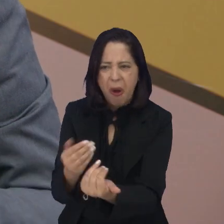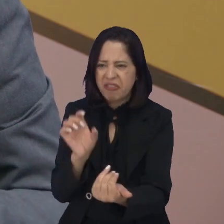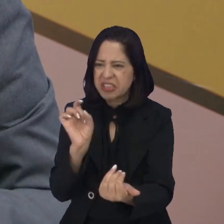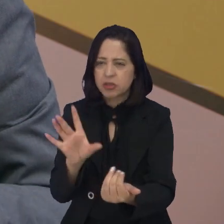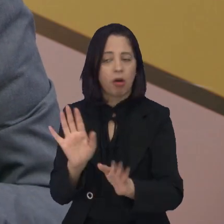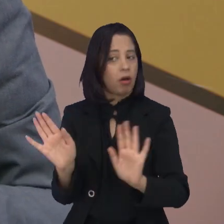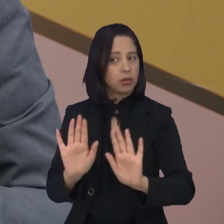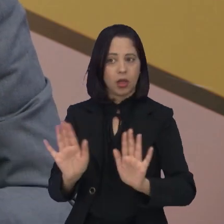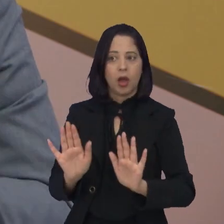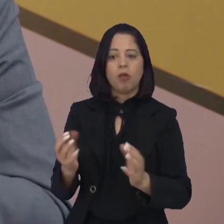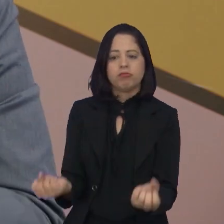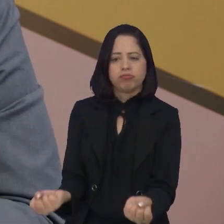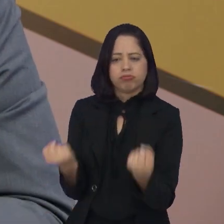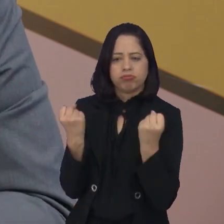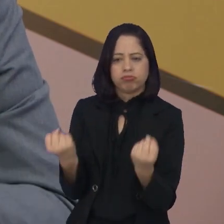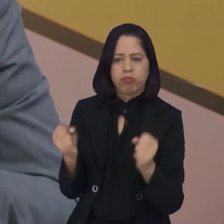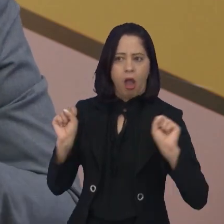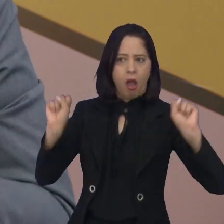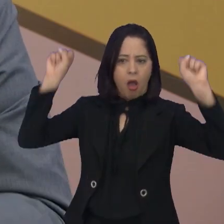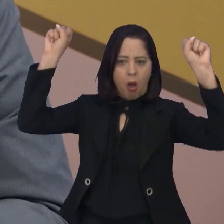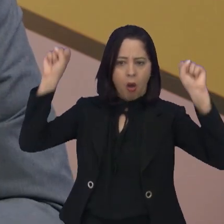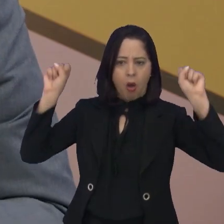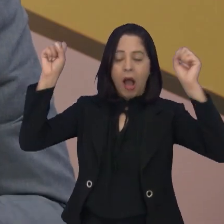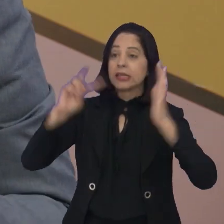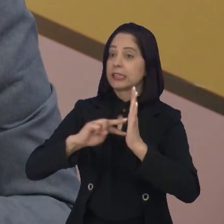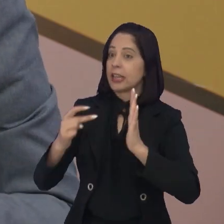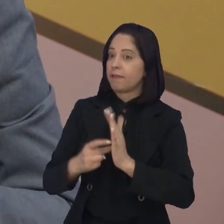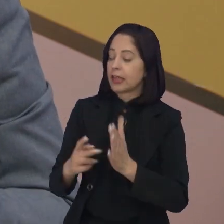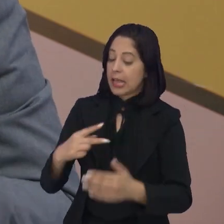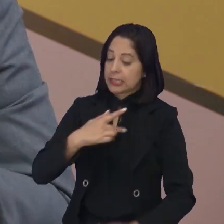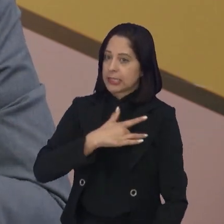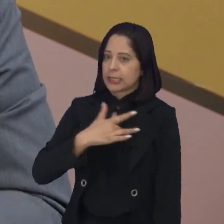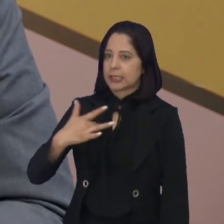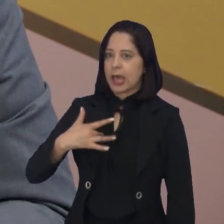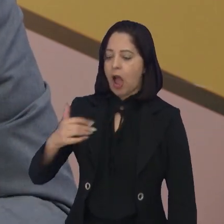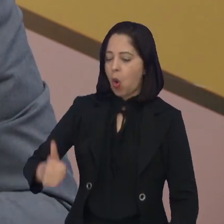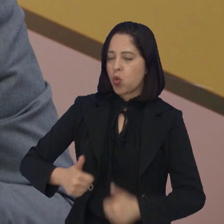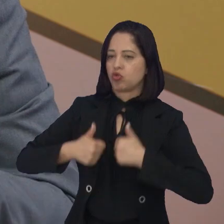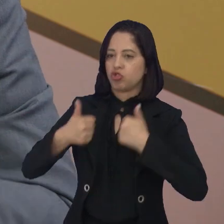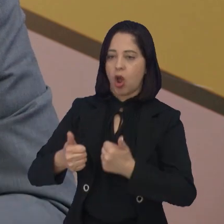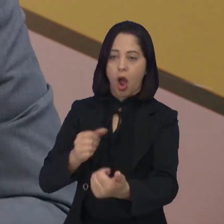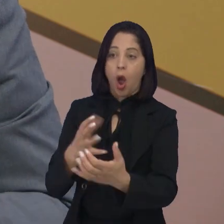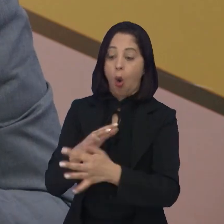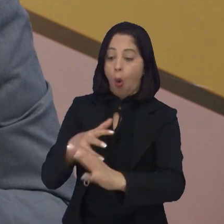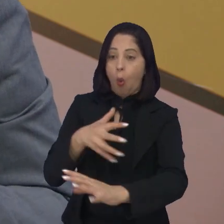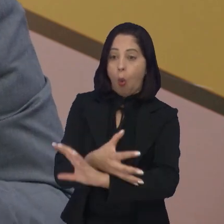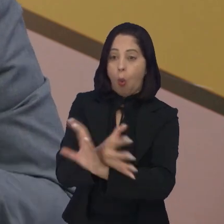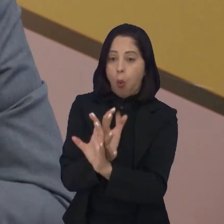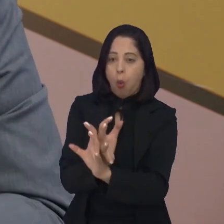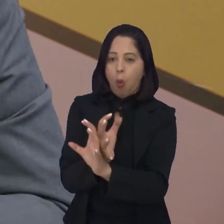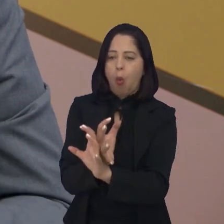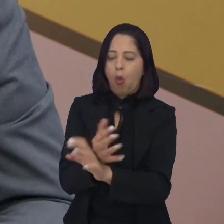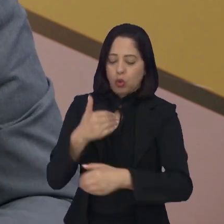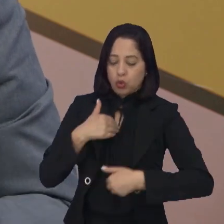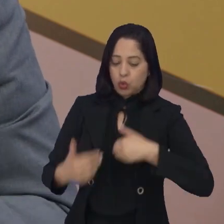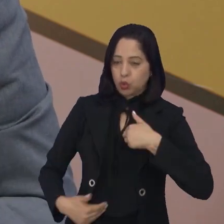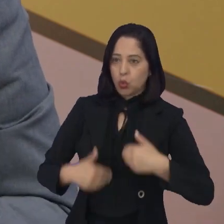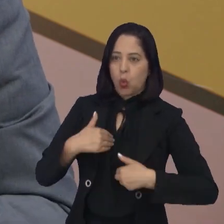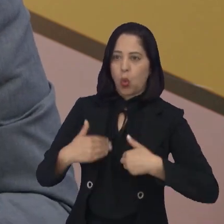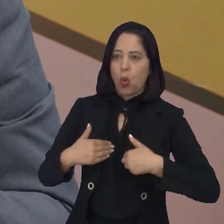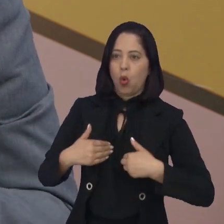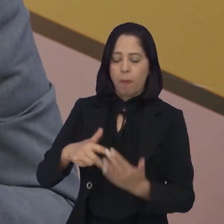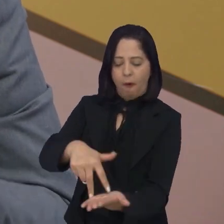estética, mas não, musculação é saúde, é mobilidade, né? Melhora da saúde óssea, saúde muscular, diminuição do risco de